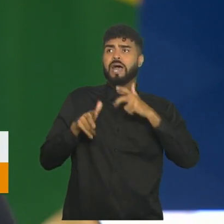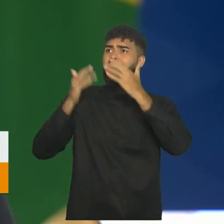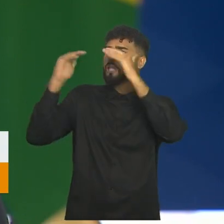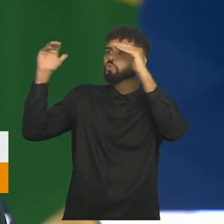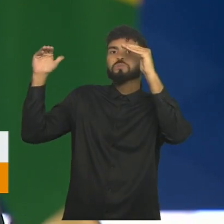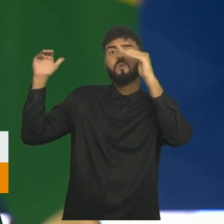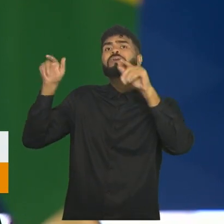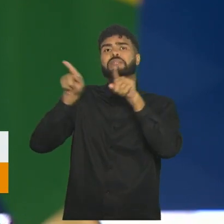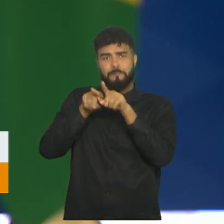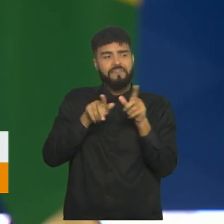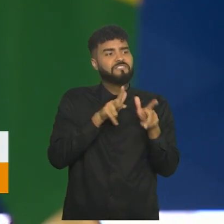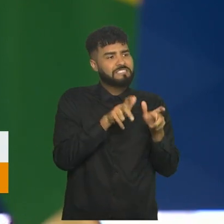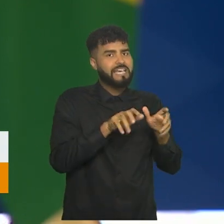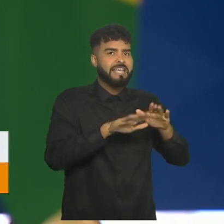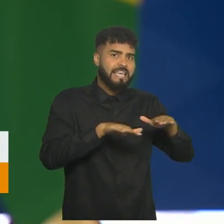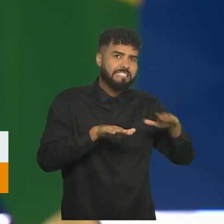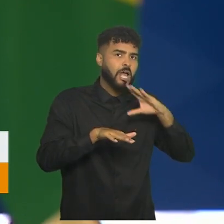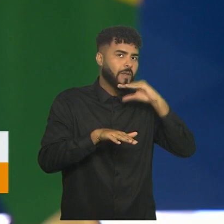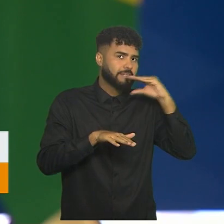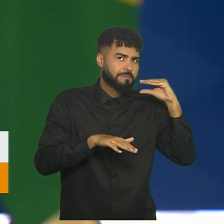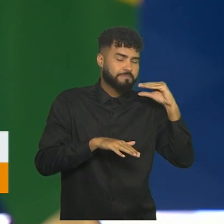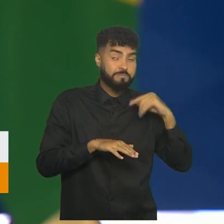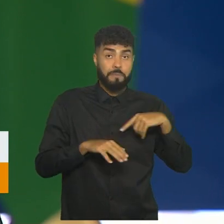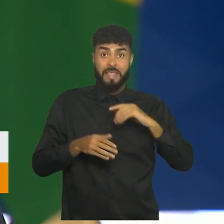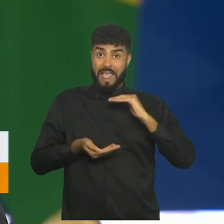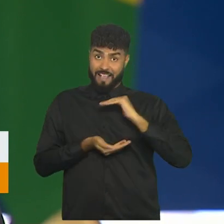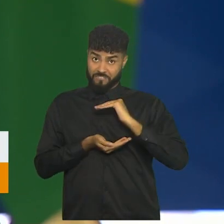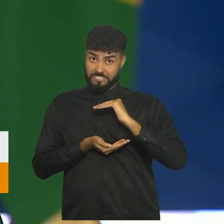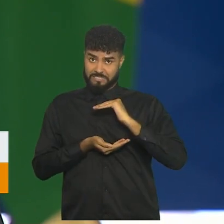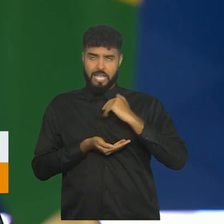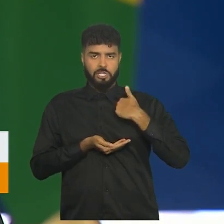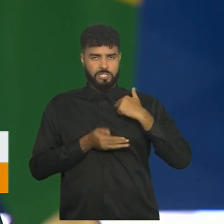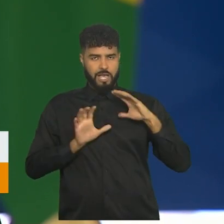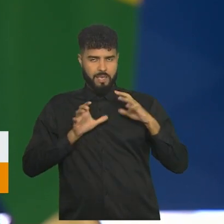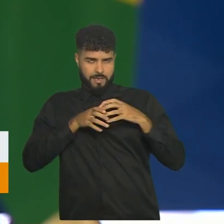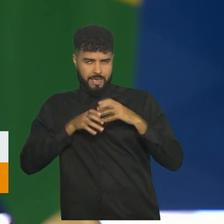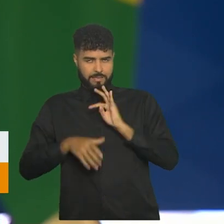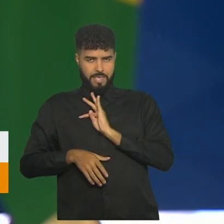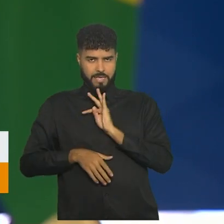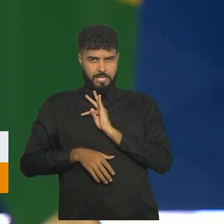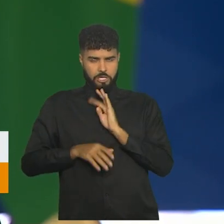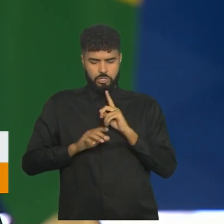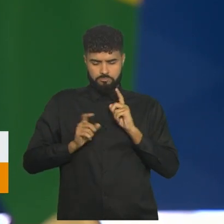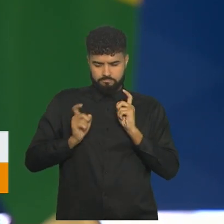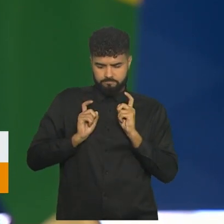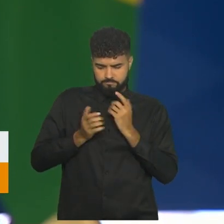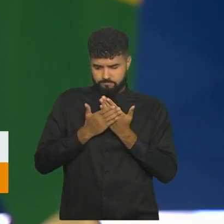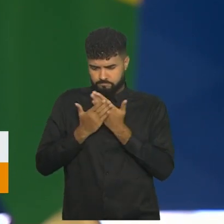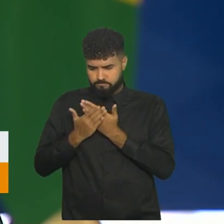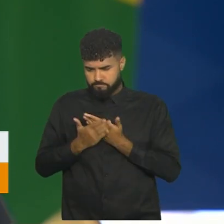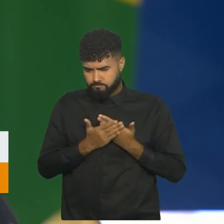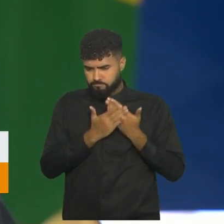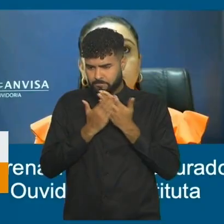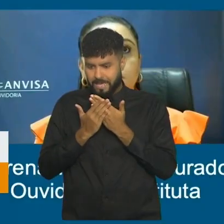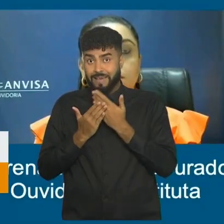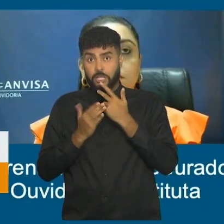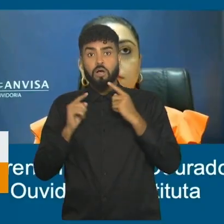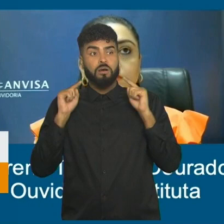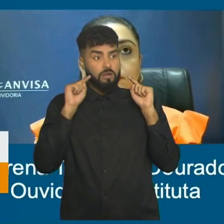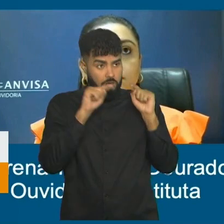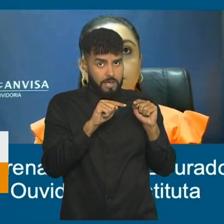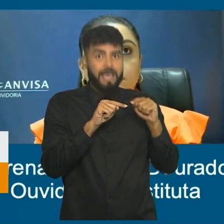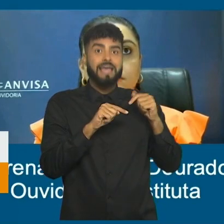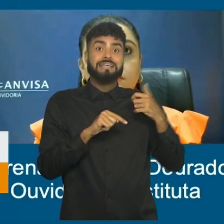adolescentes. E a área técnica da agência, Maurício, ela recomendou aos diretores que essa aprovação da vacina fosse para a faixa de 6